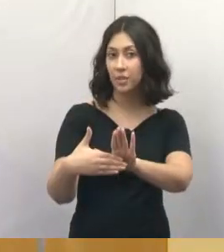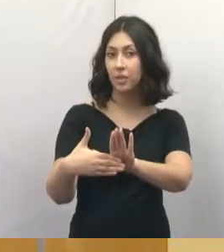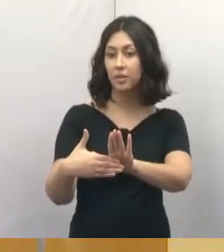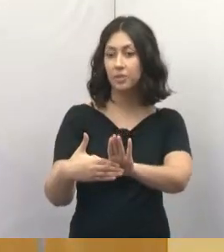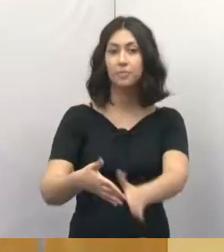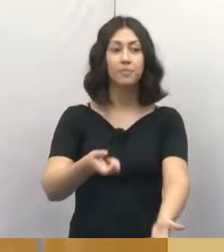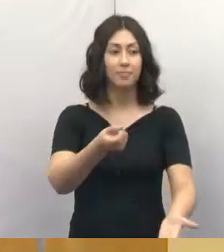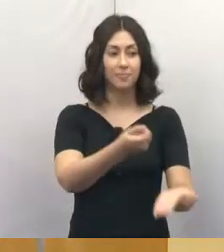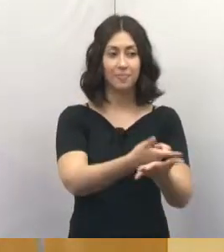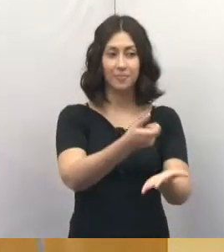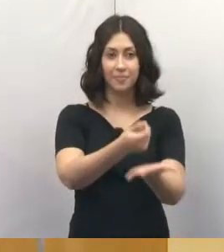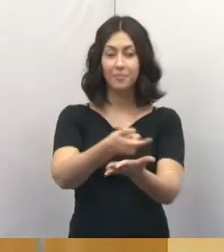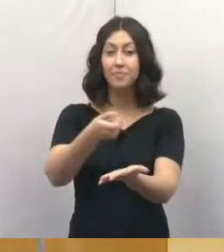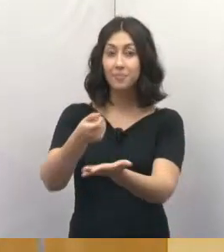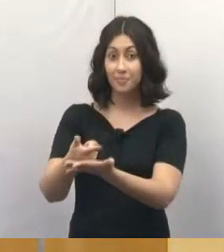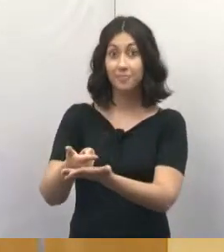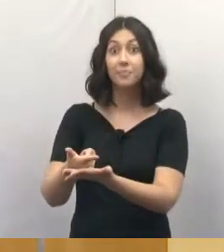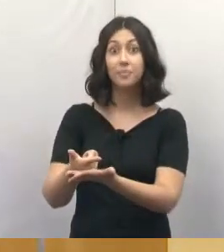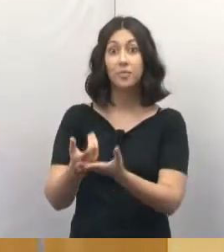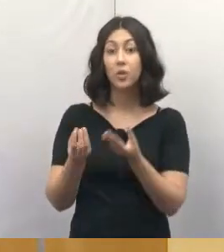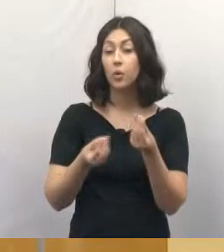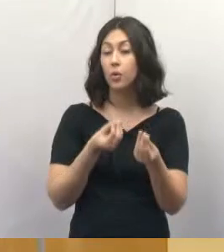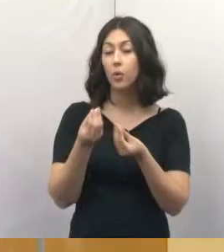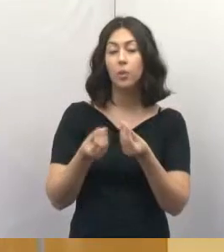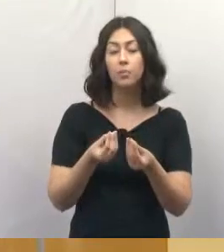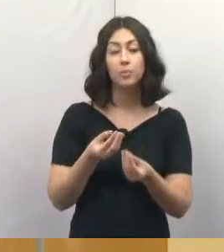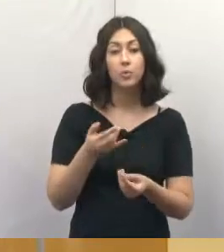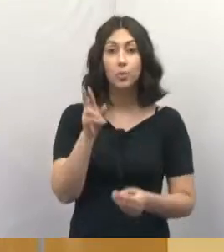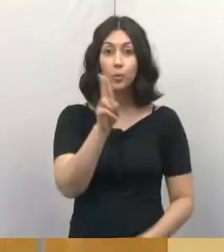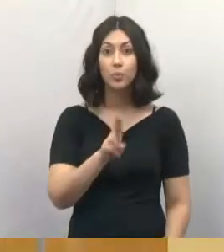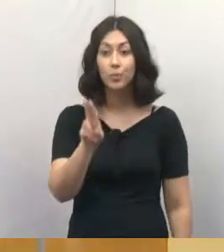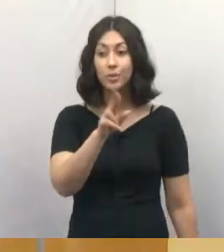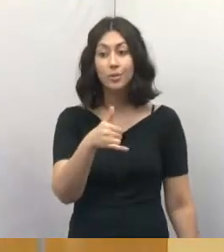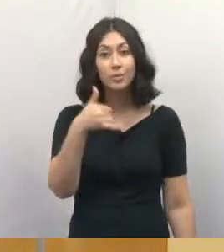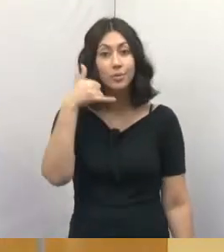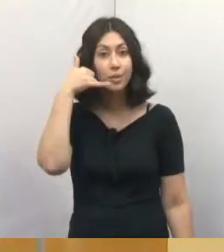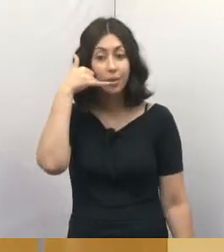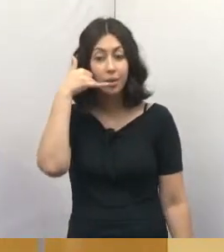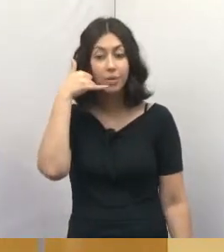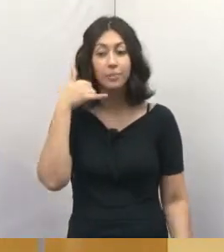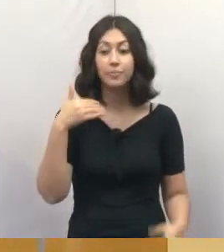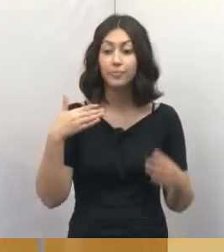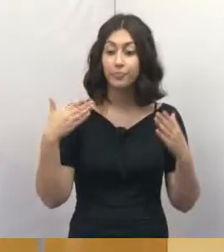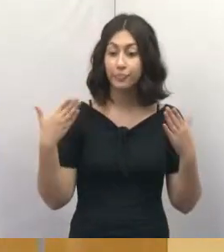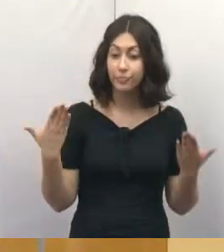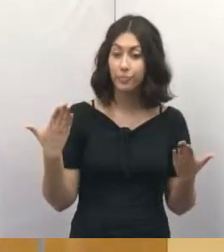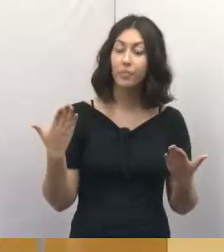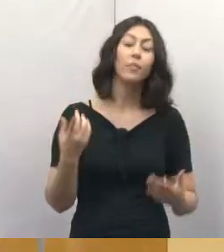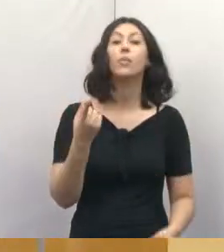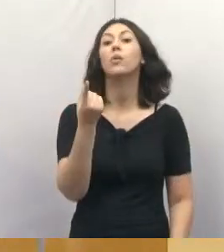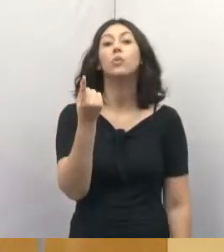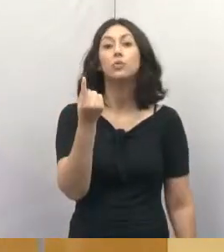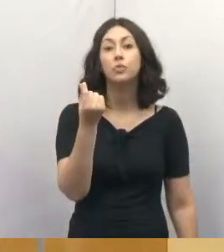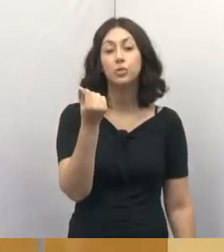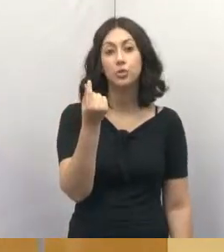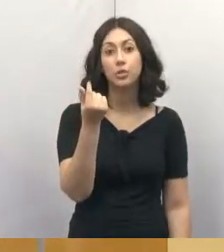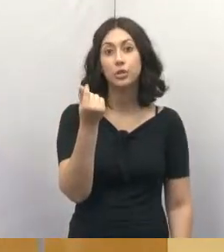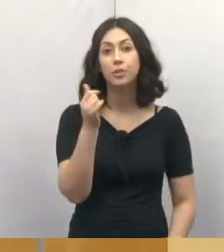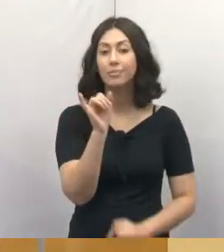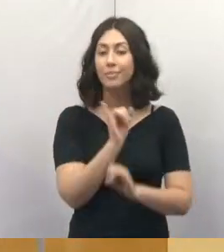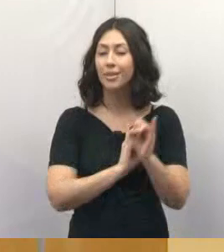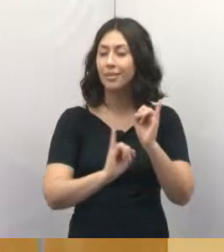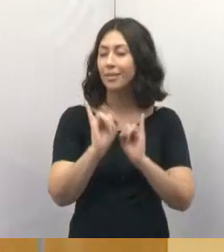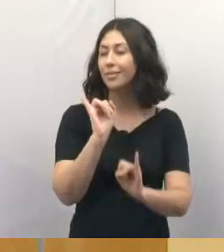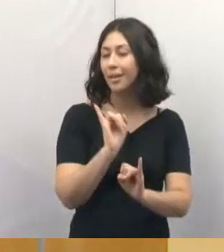fazendo pagamentos através do celular. Então, esse dinheiro móvel, que hoje